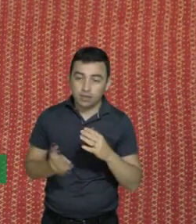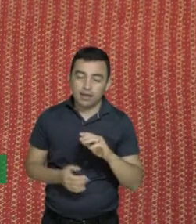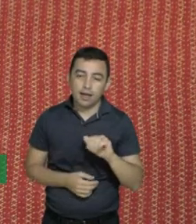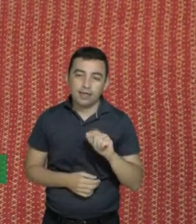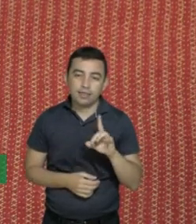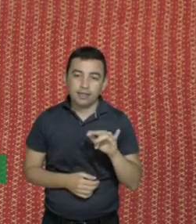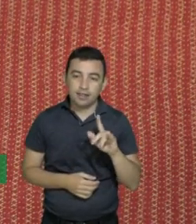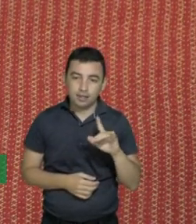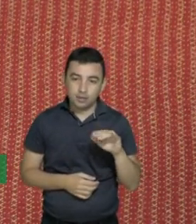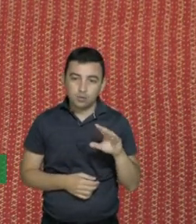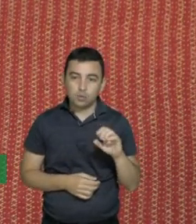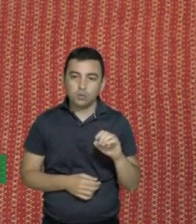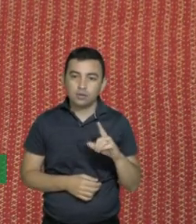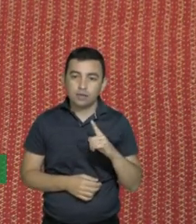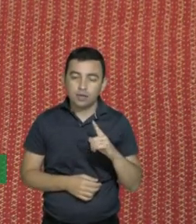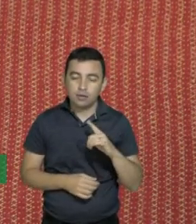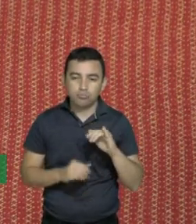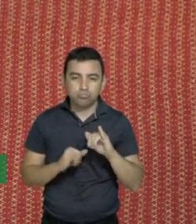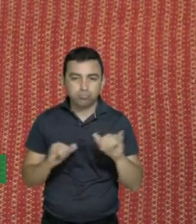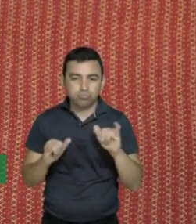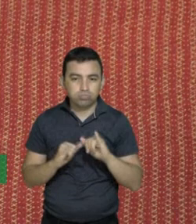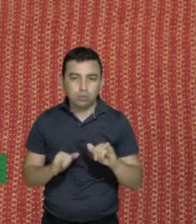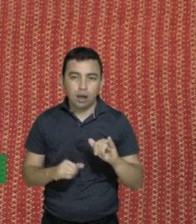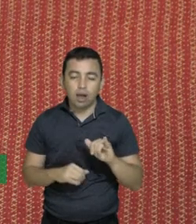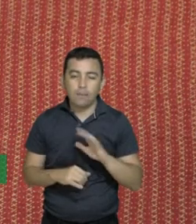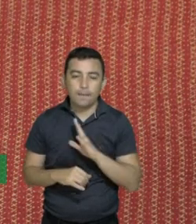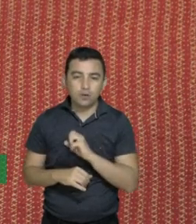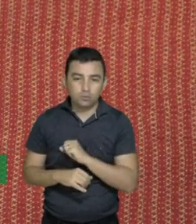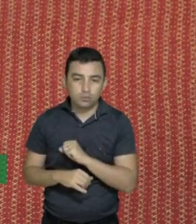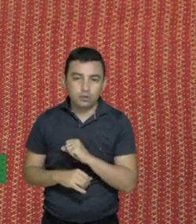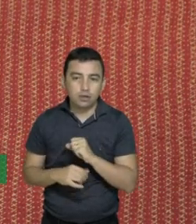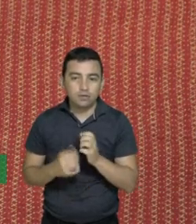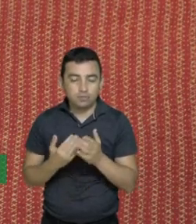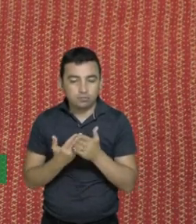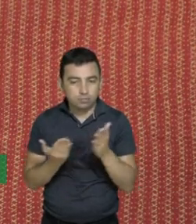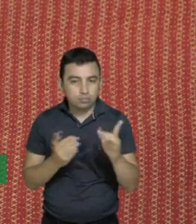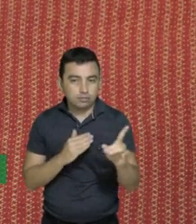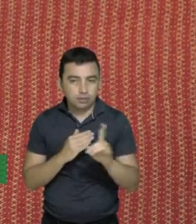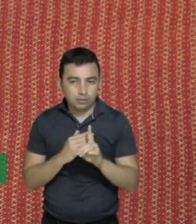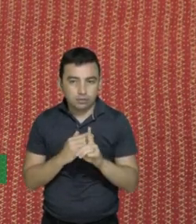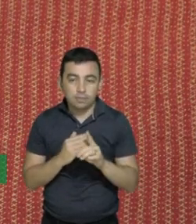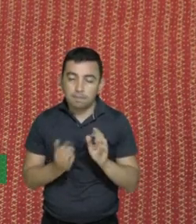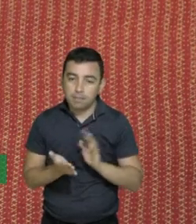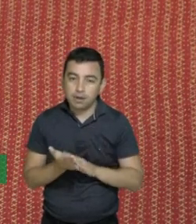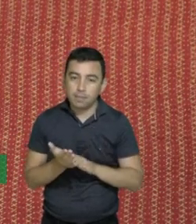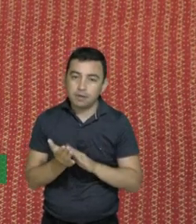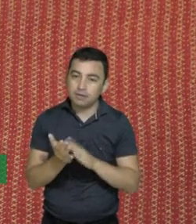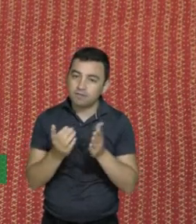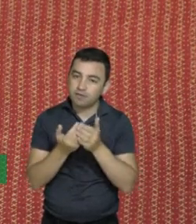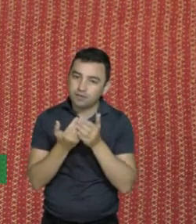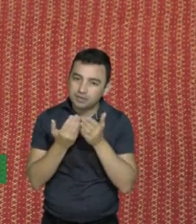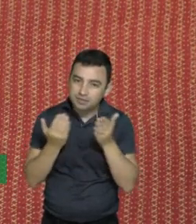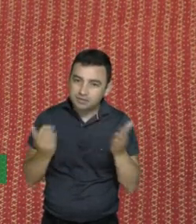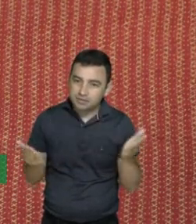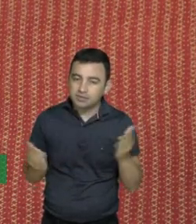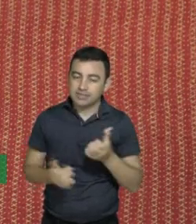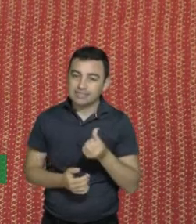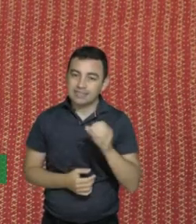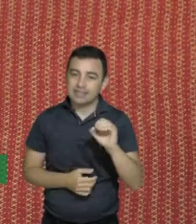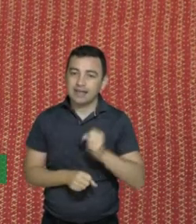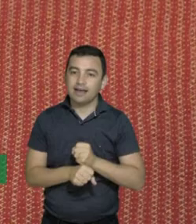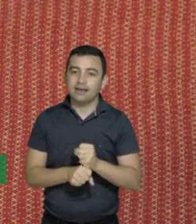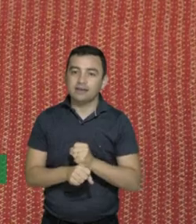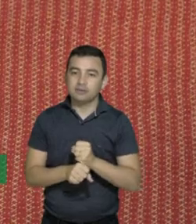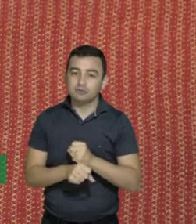com os seus Logan apaixonados pelo cliente Parabéns Parabéns pelos 60 anos de